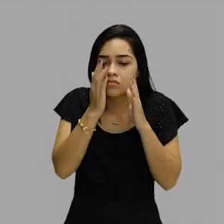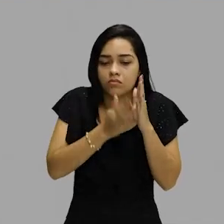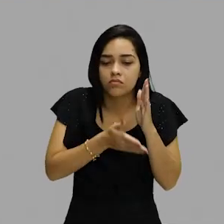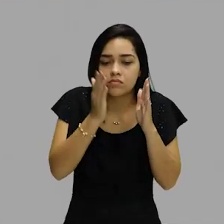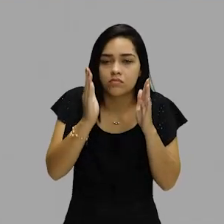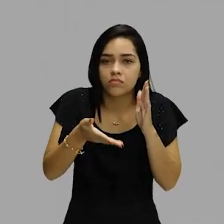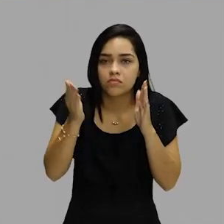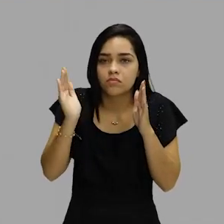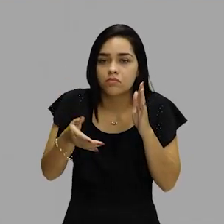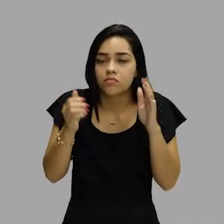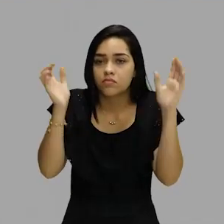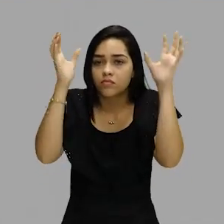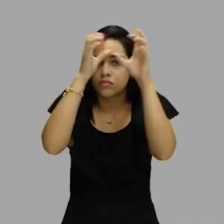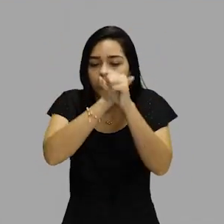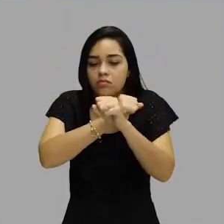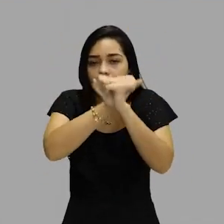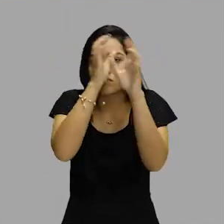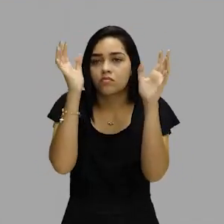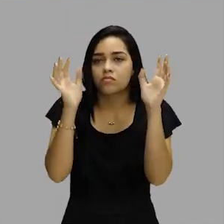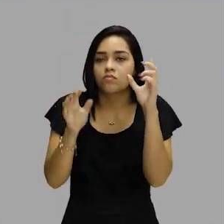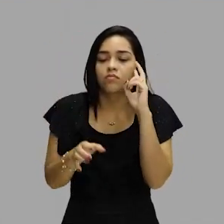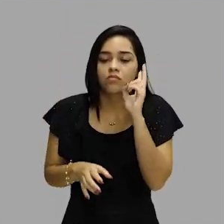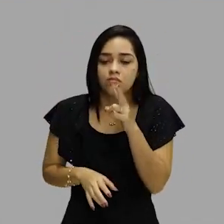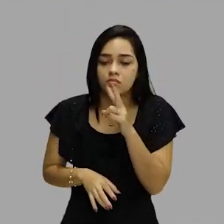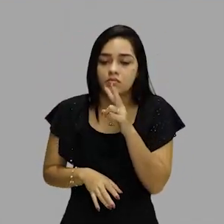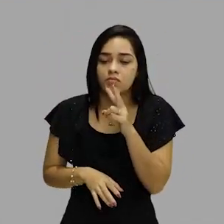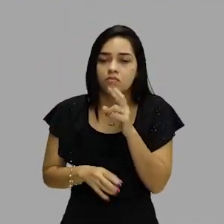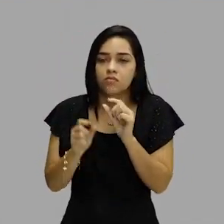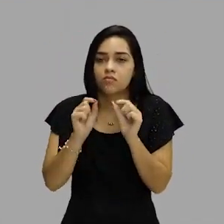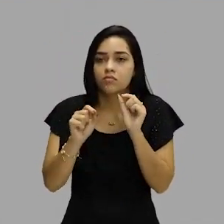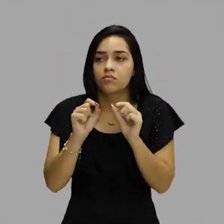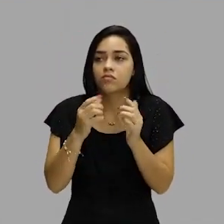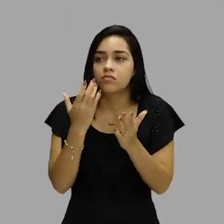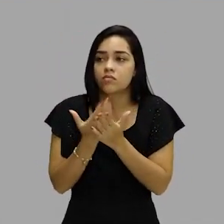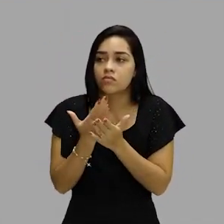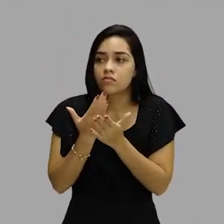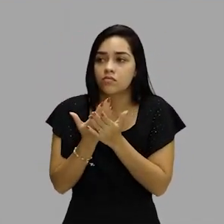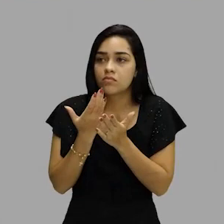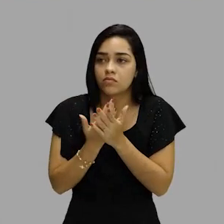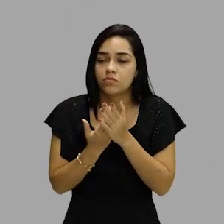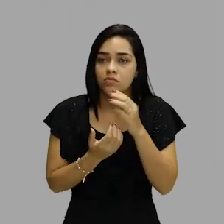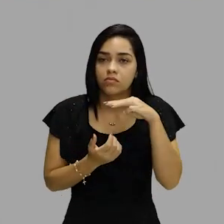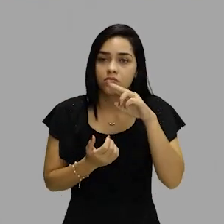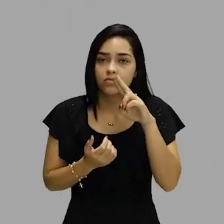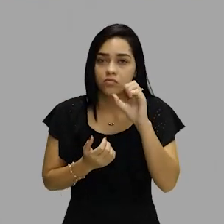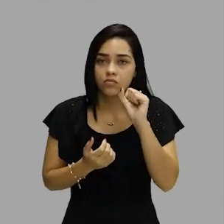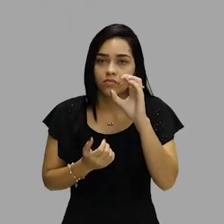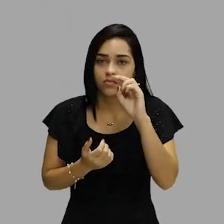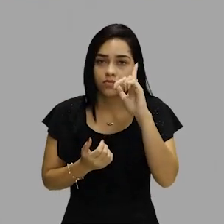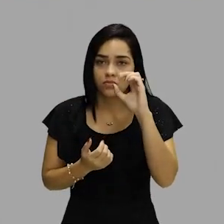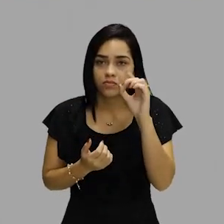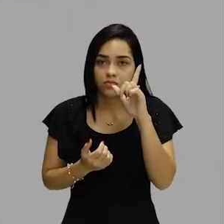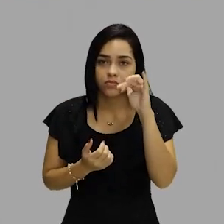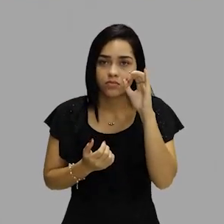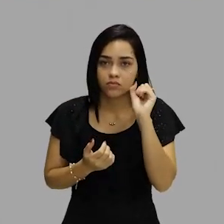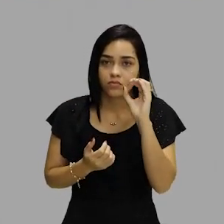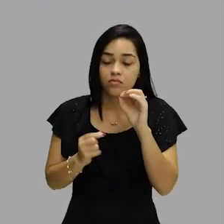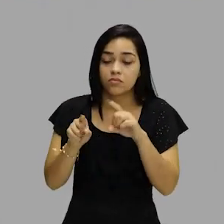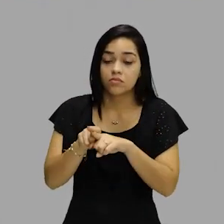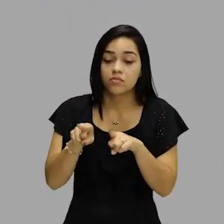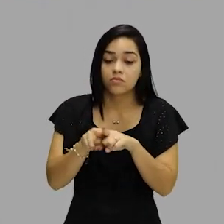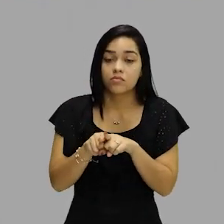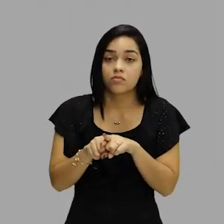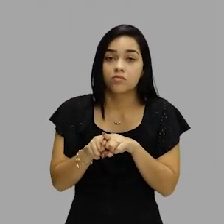claras e faixas escuras. Tá? Nós vamos ver isso com mais detalhe quando nós estivermos estudando músculo liso. E o músculo